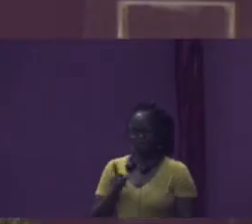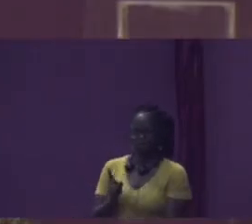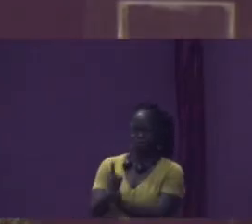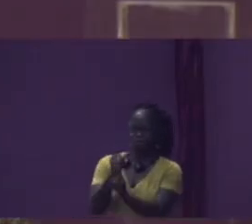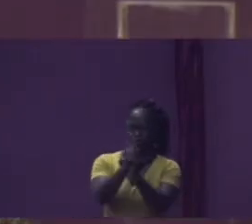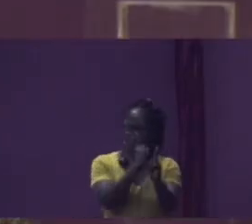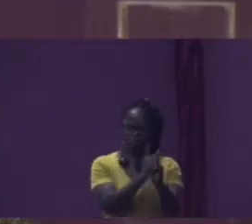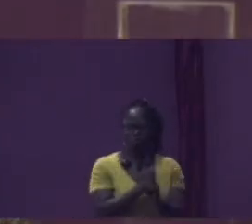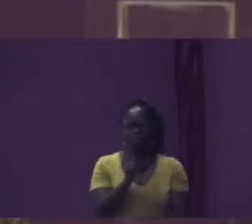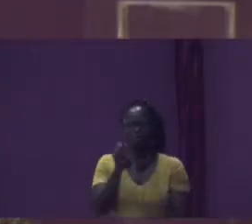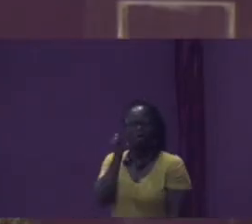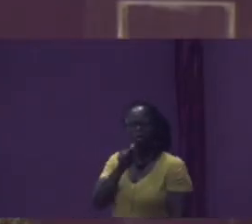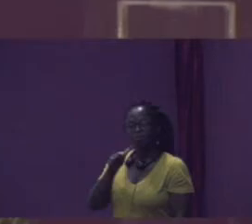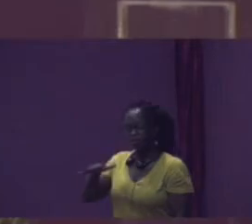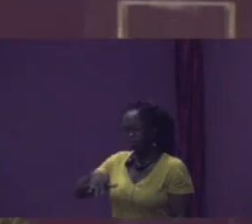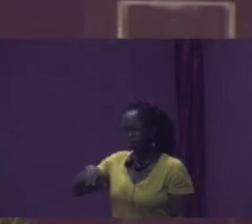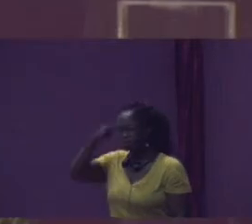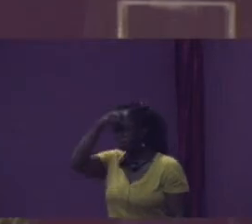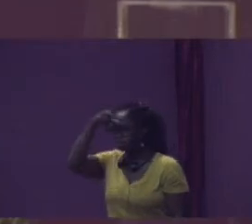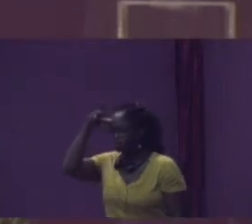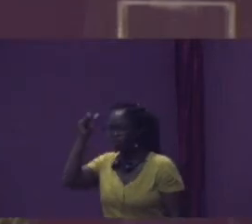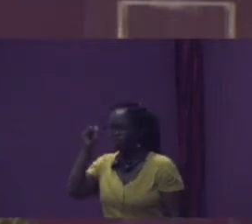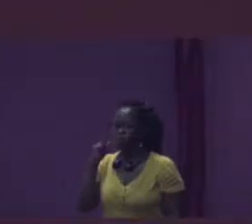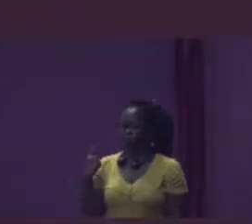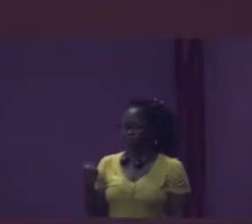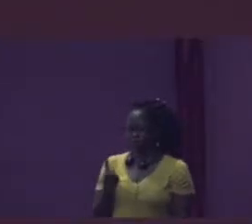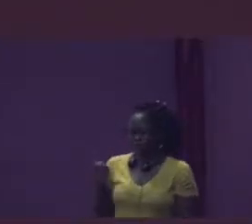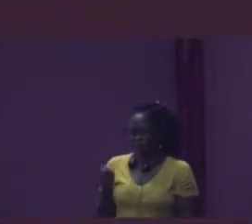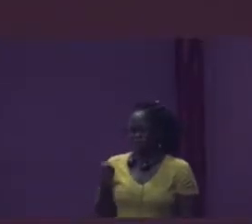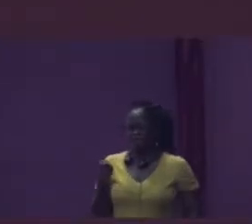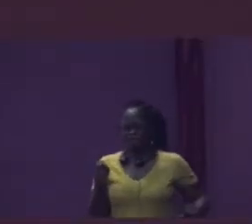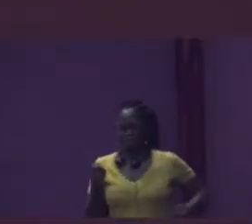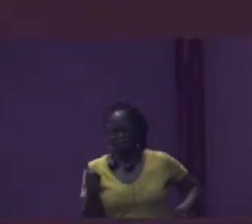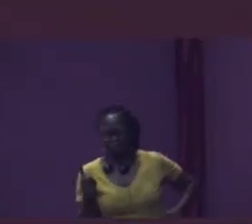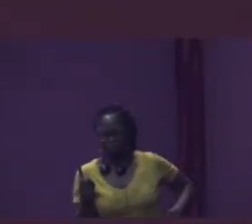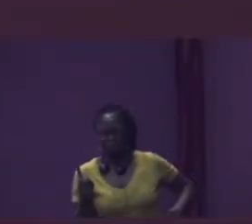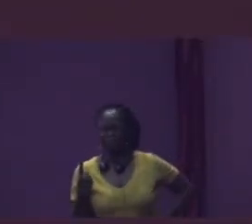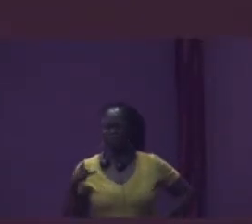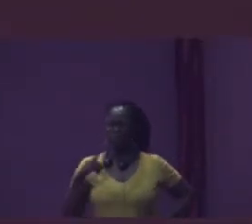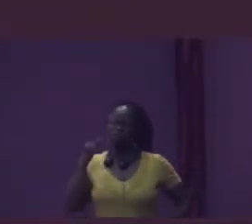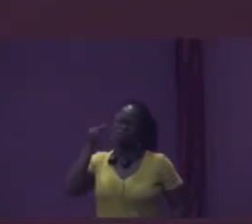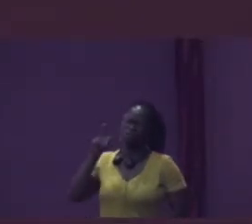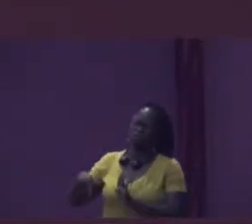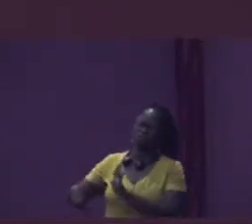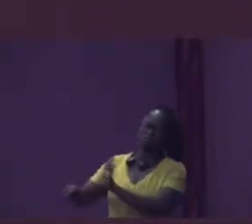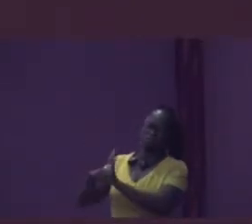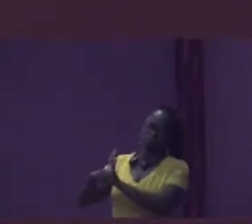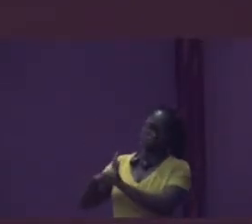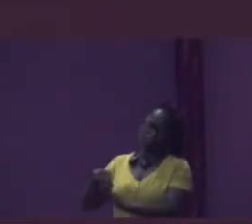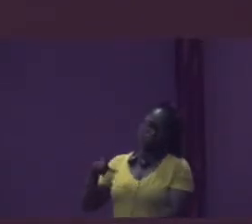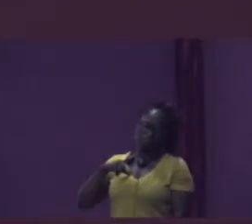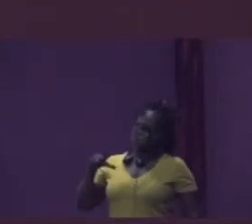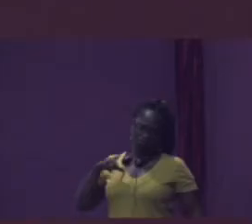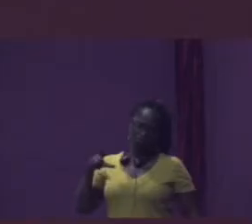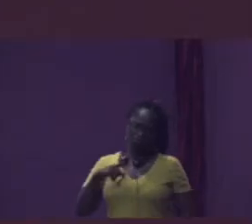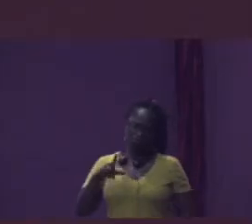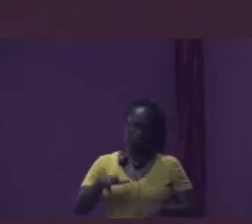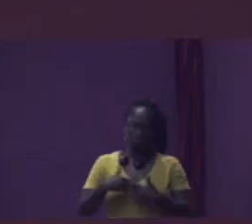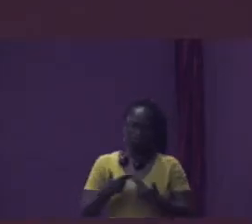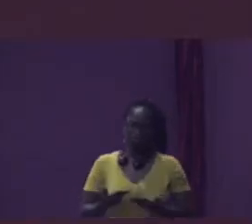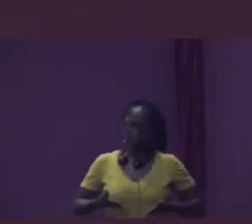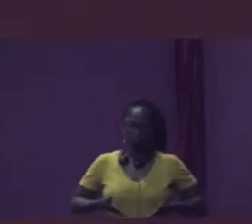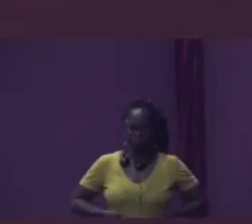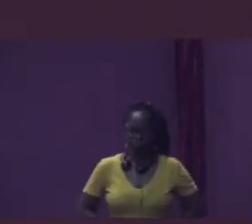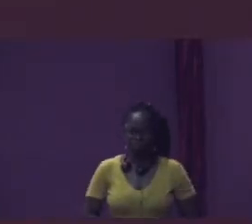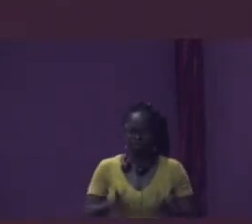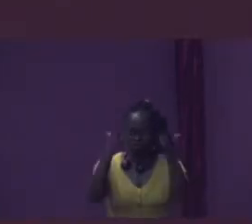entre mulheres do setor público que a solidão, as dores, os maus-tratos relacionam uma experiência negativa com o parto vaginal, que constrói